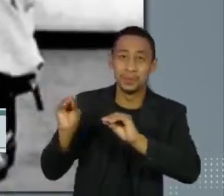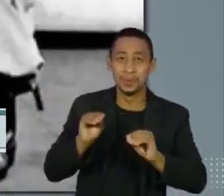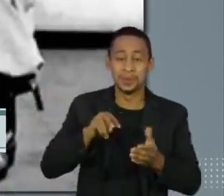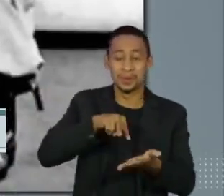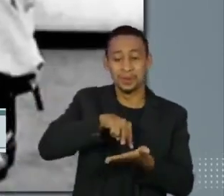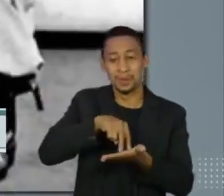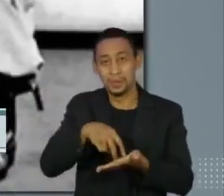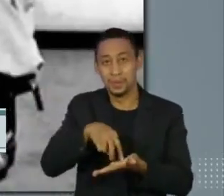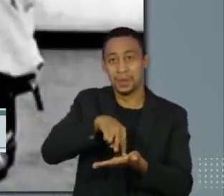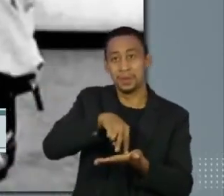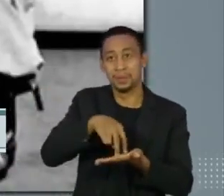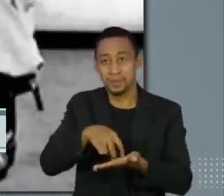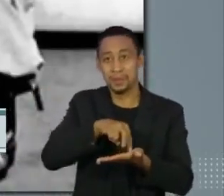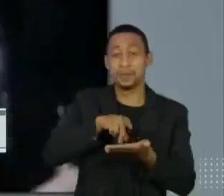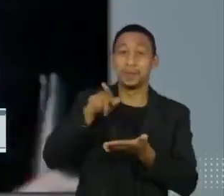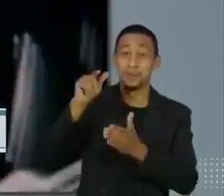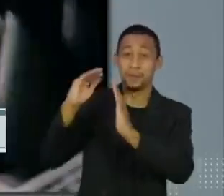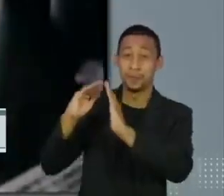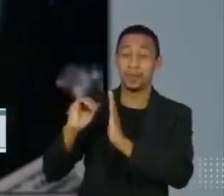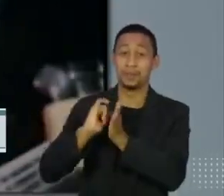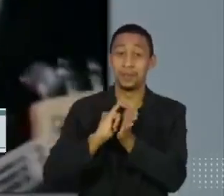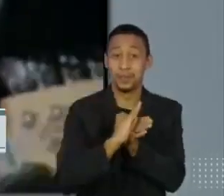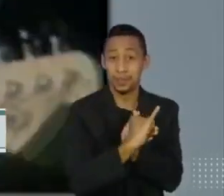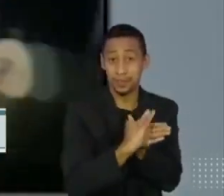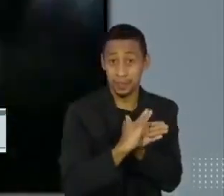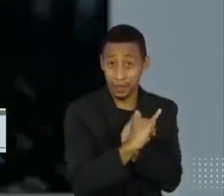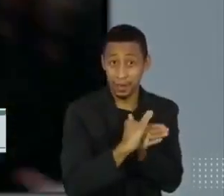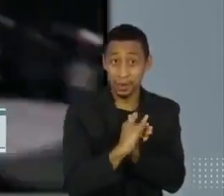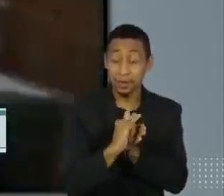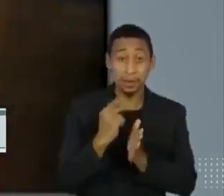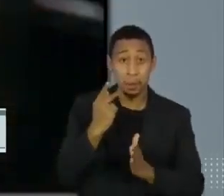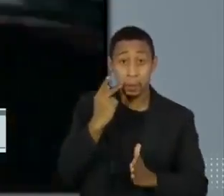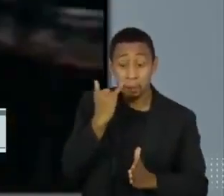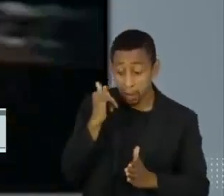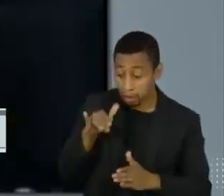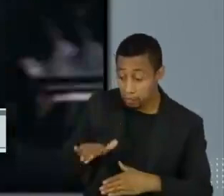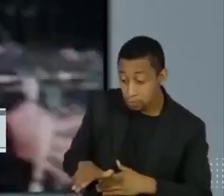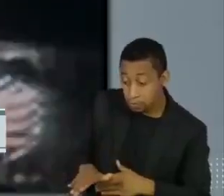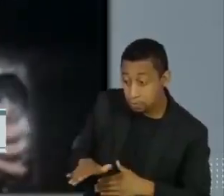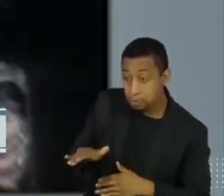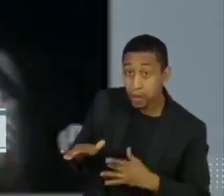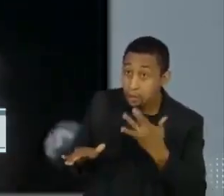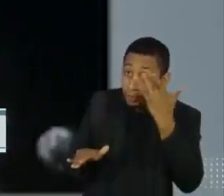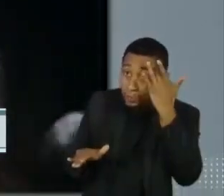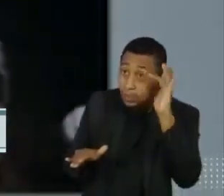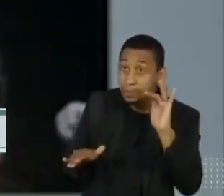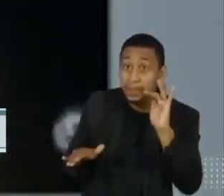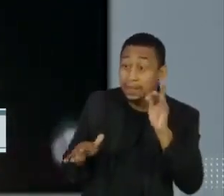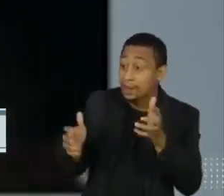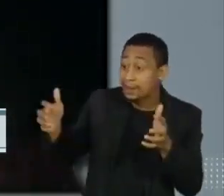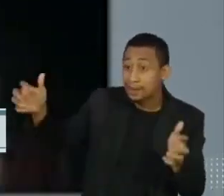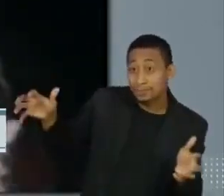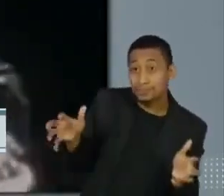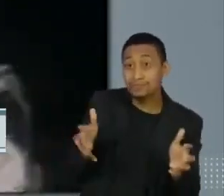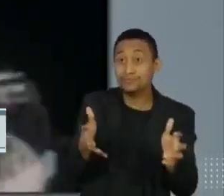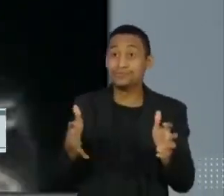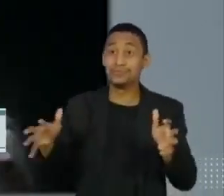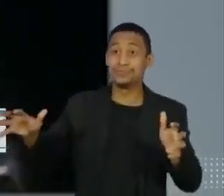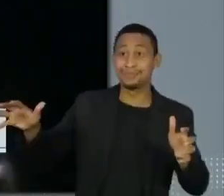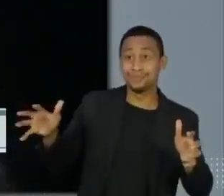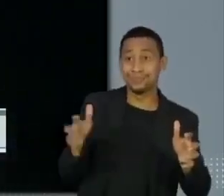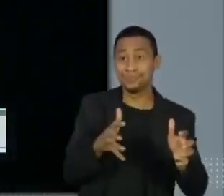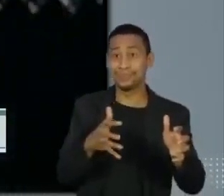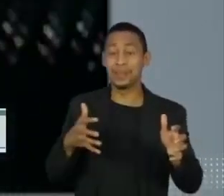bairro de Little Italy, em Nova York. Mal sabia o pai que o presente transformaria a música argentina e faria de Piazzolla